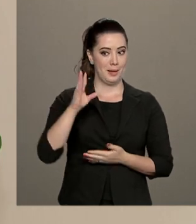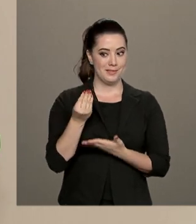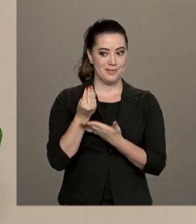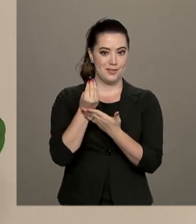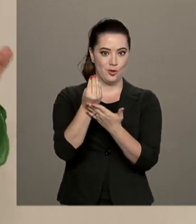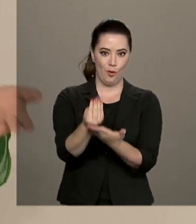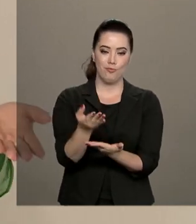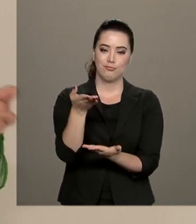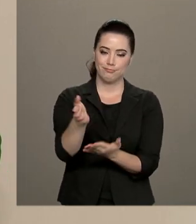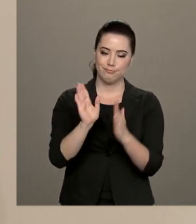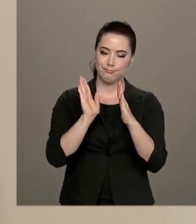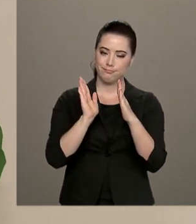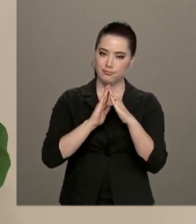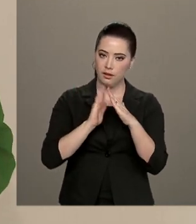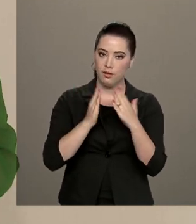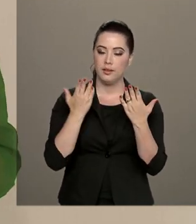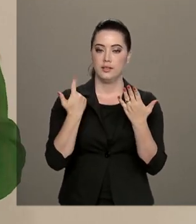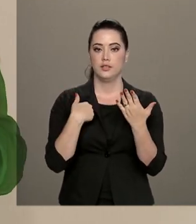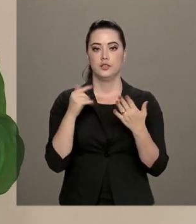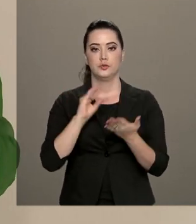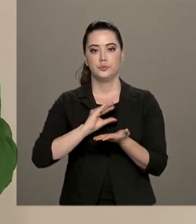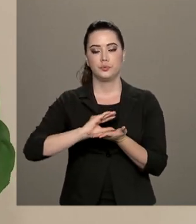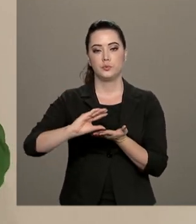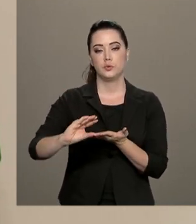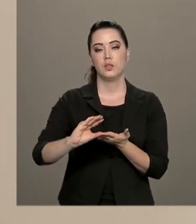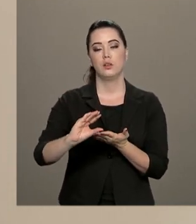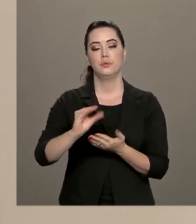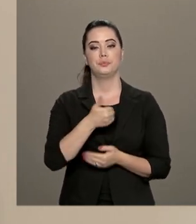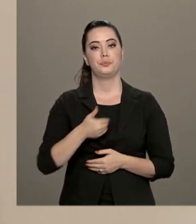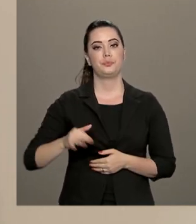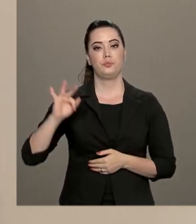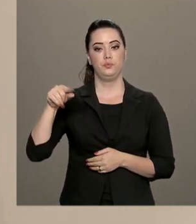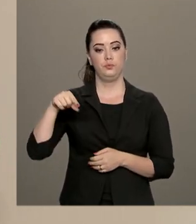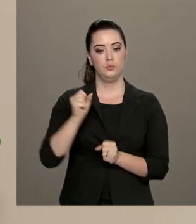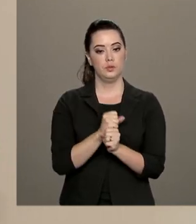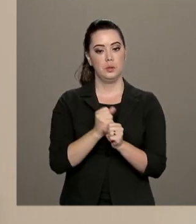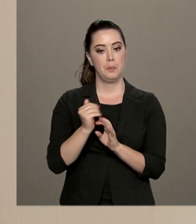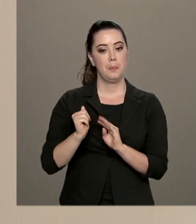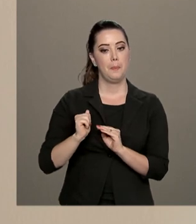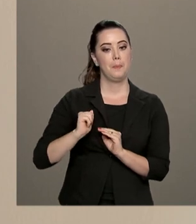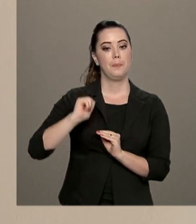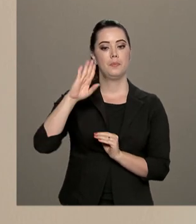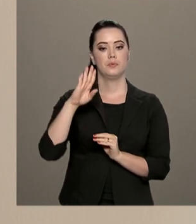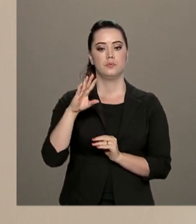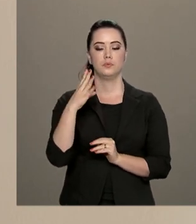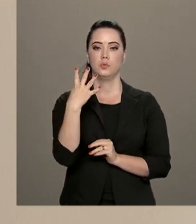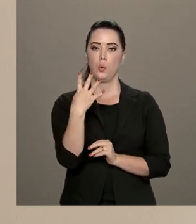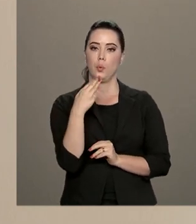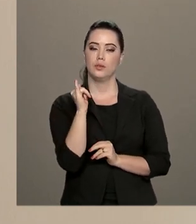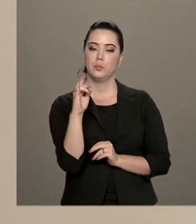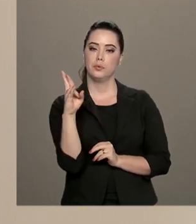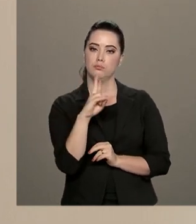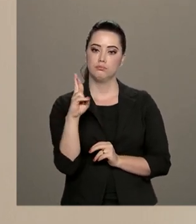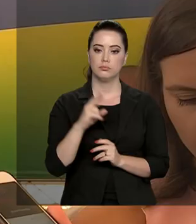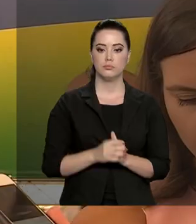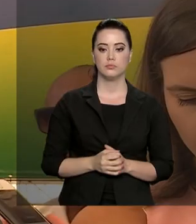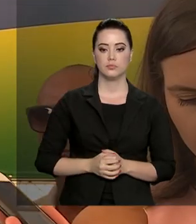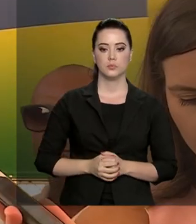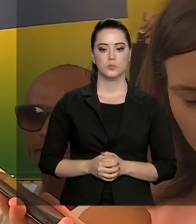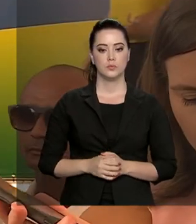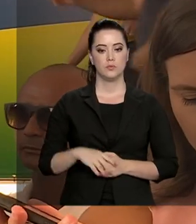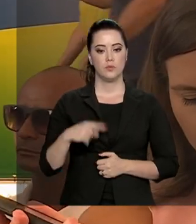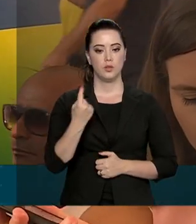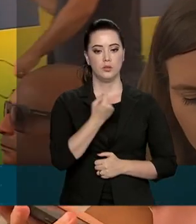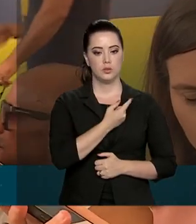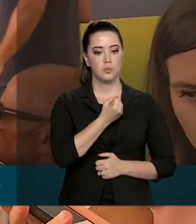entrega, os investimentos do governo federal em habitação só este ano já ultrapassaram 4 bilhões de reais. Temos